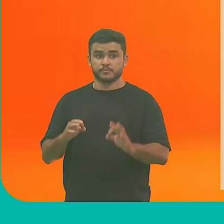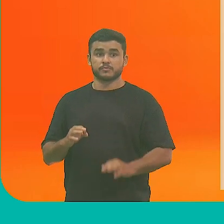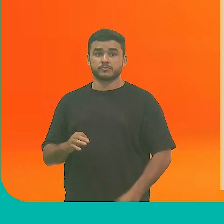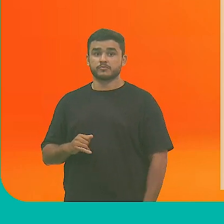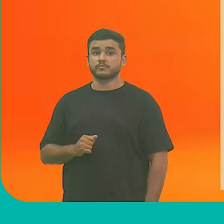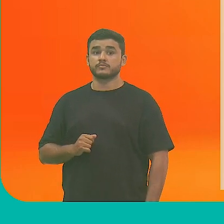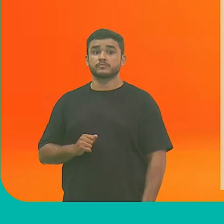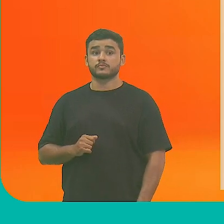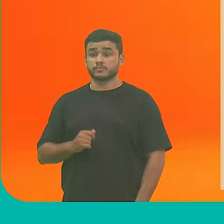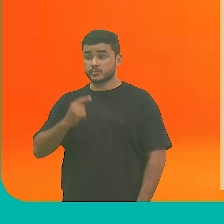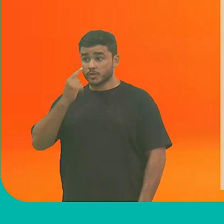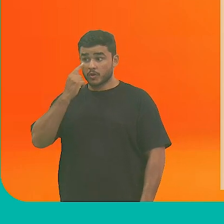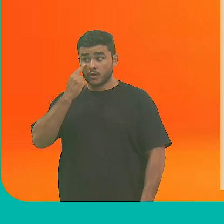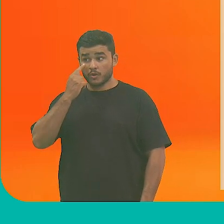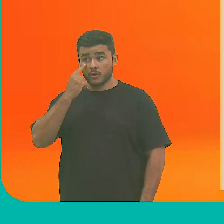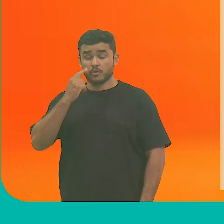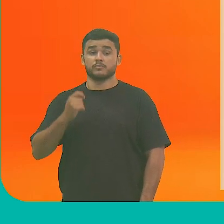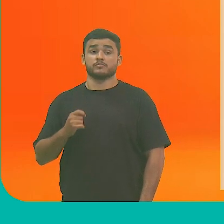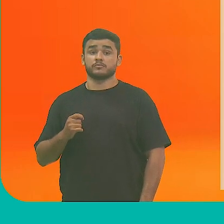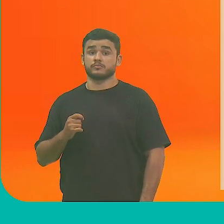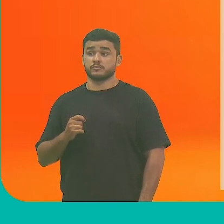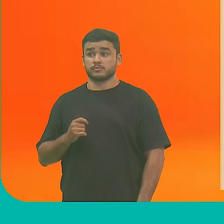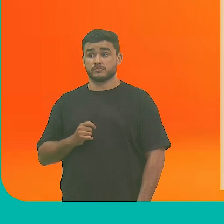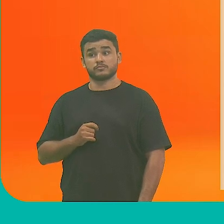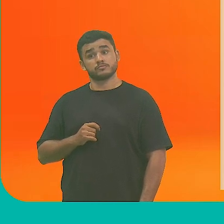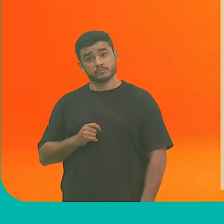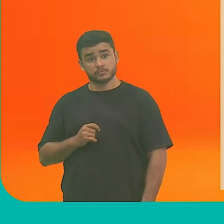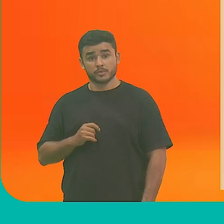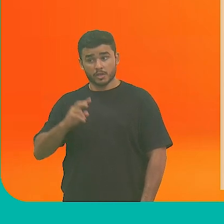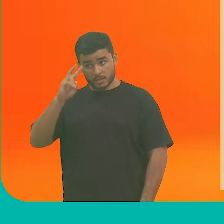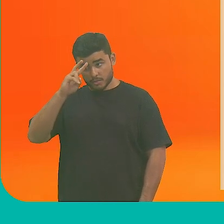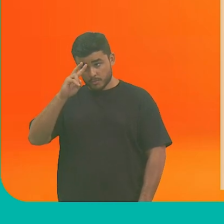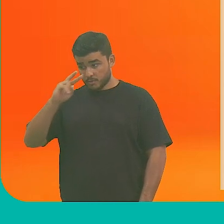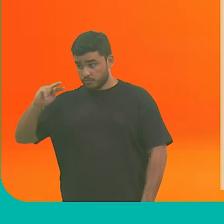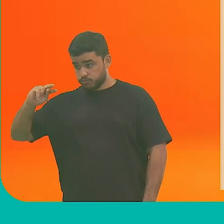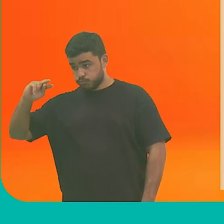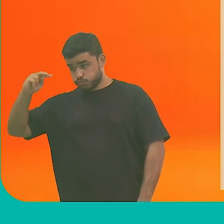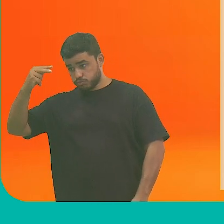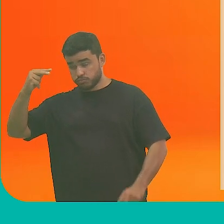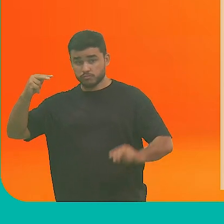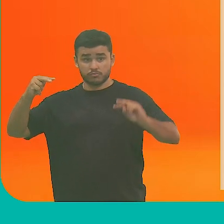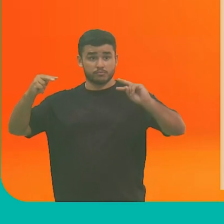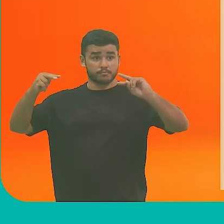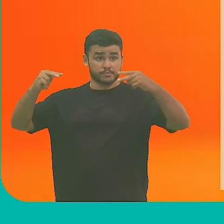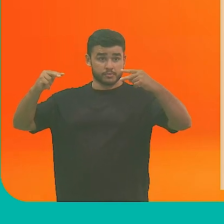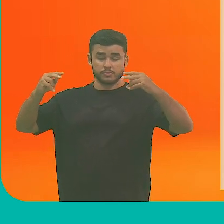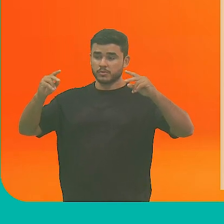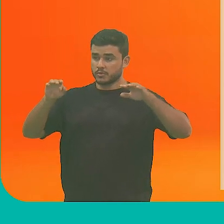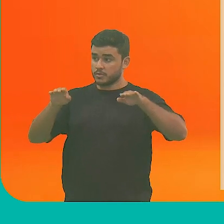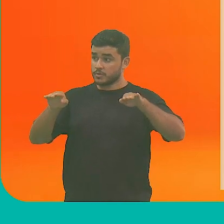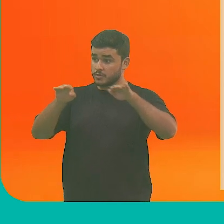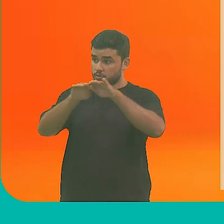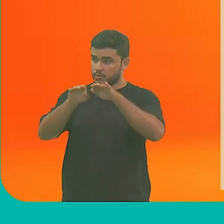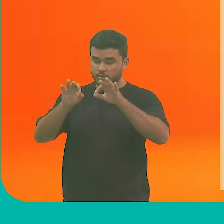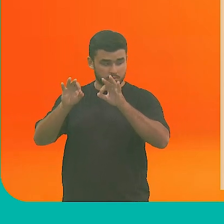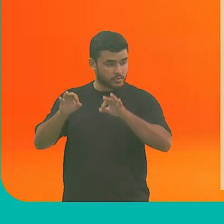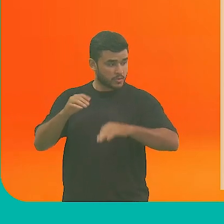primeiro aumento, ou ele permanece o mesmo ou ele cresce, concorda? Então o item B já estava